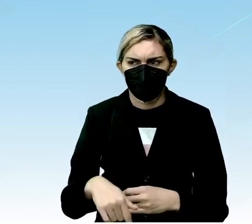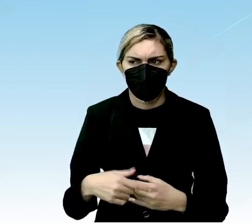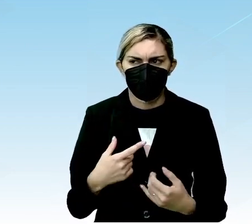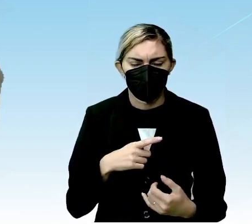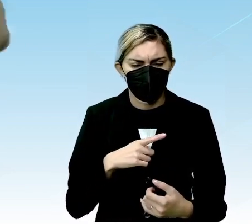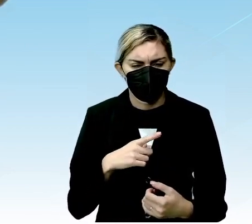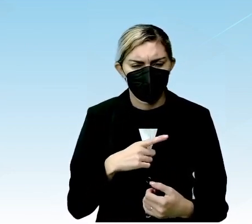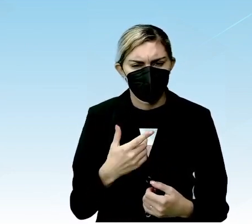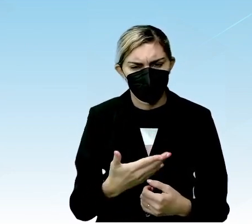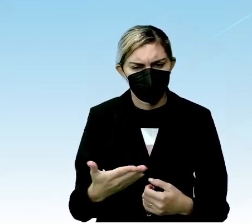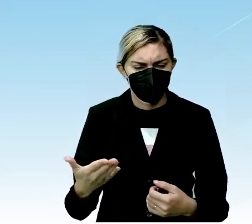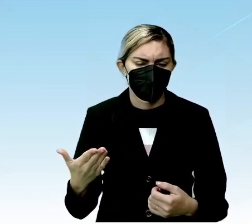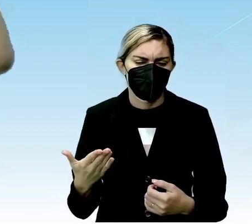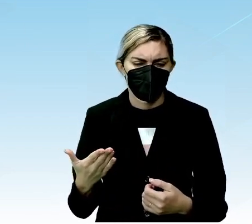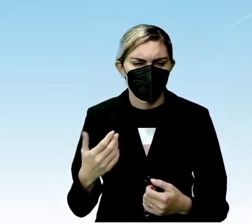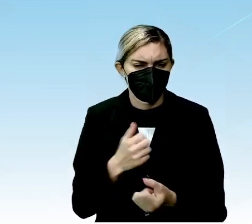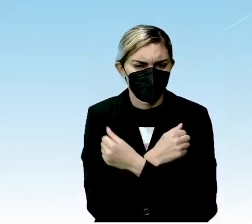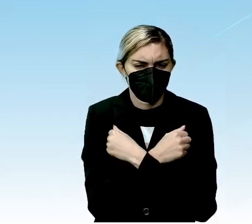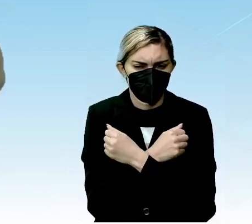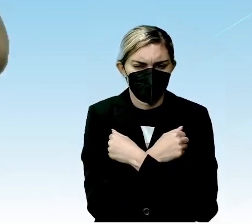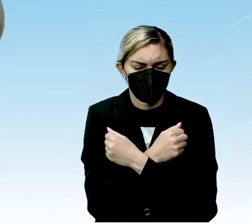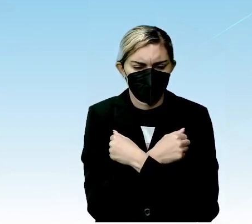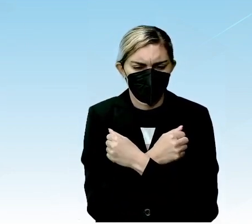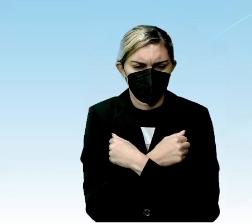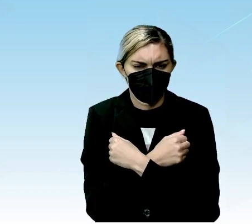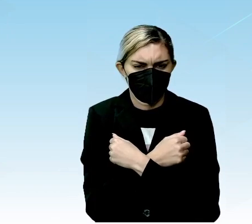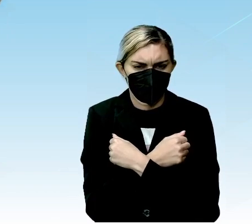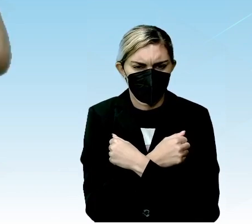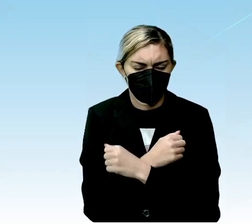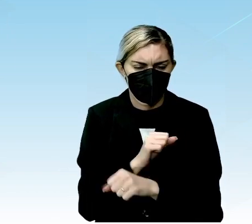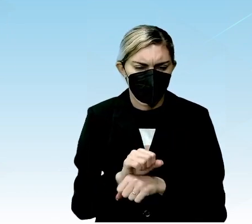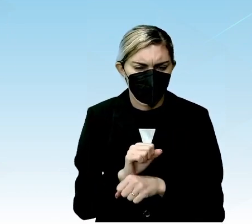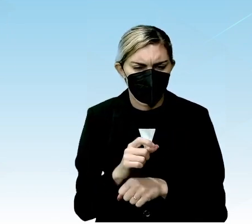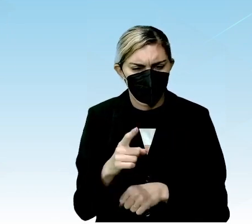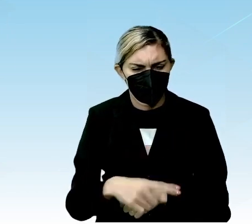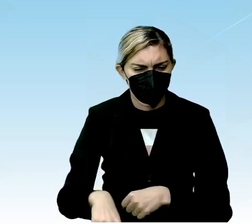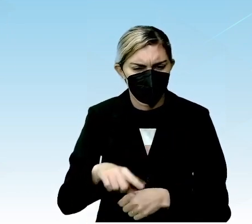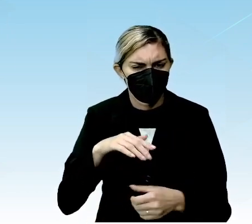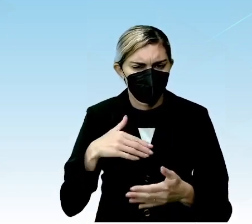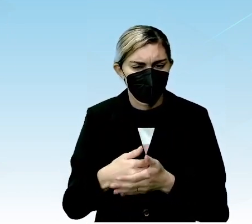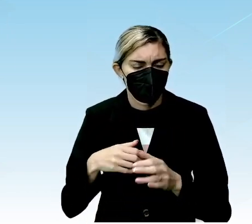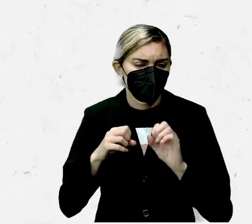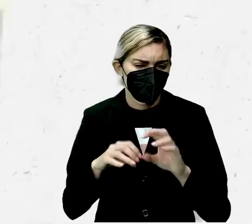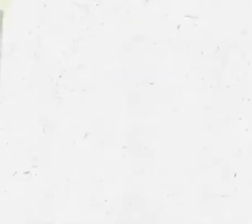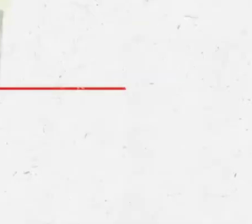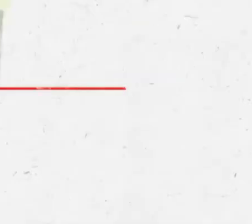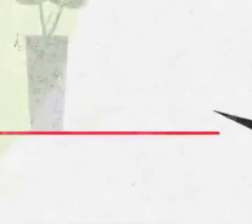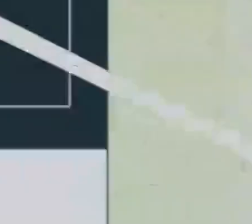obrigado. E fiquem conosco, um forte abraço e vamos esperar a nossa próxima aula.